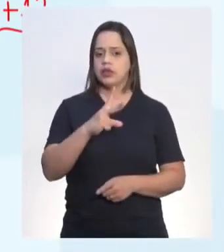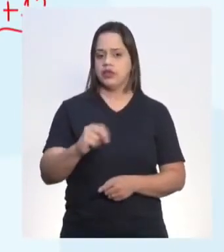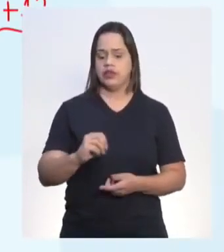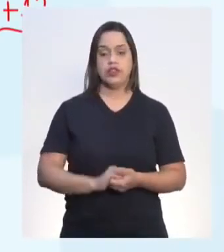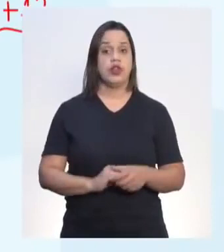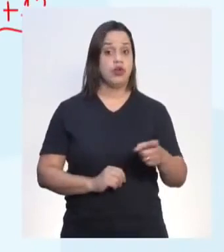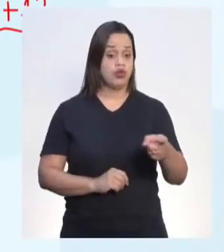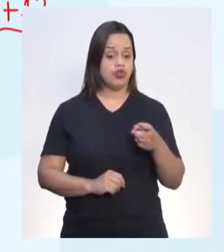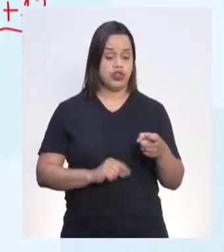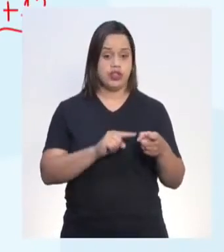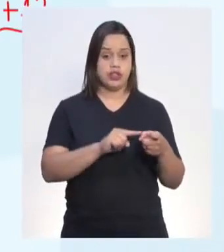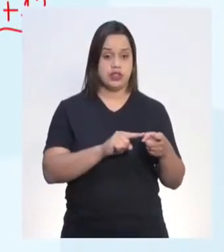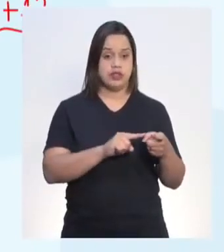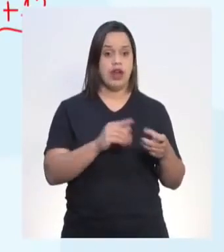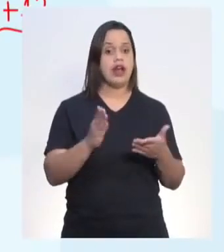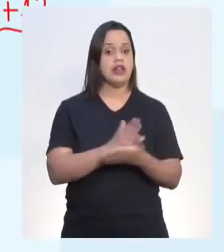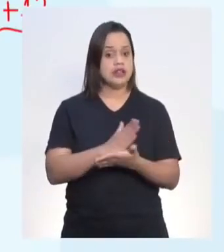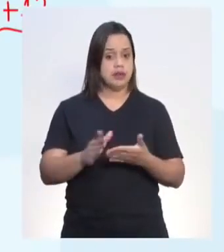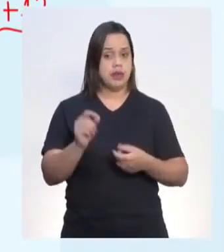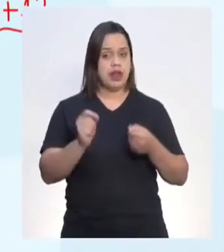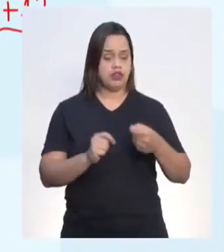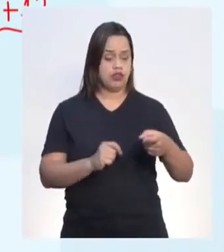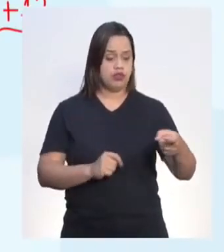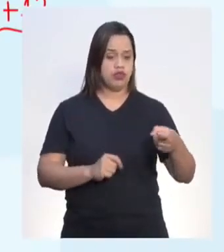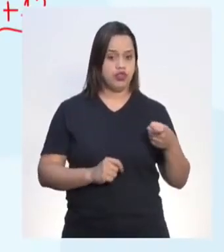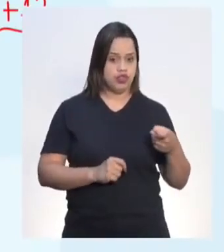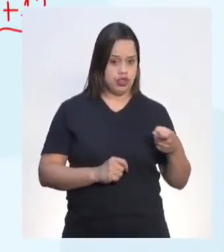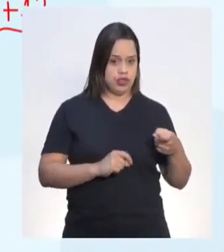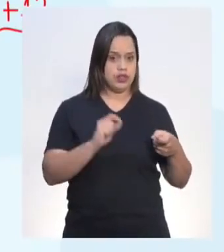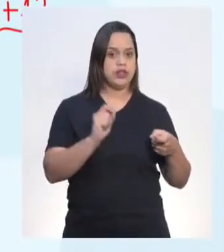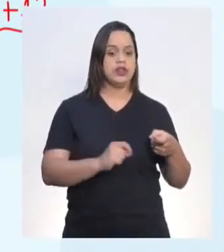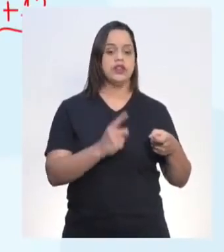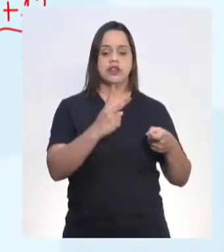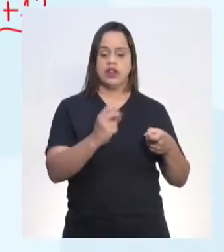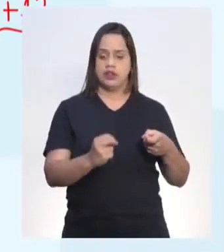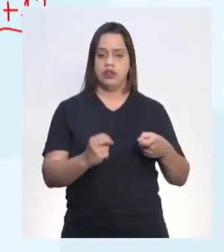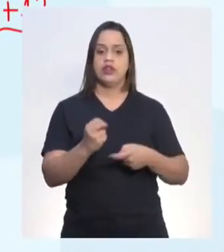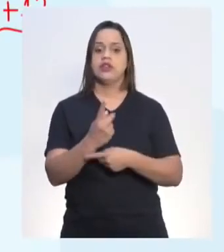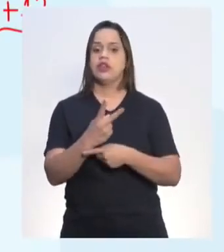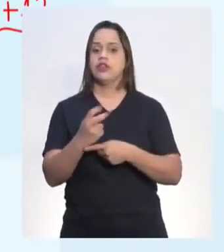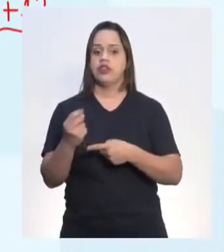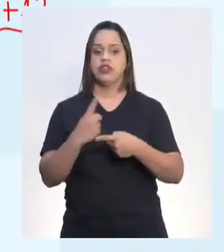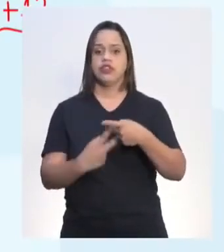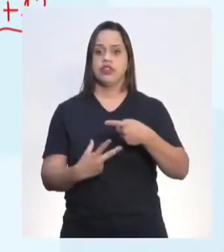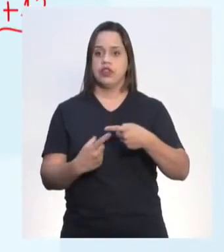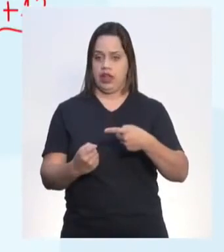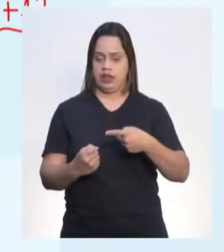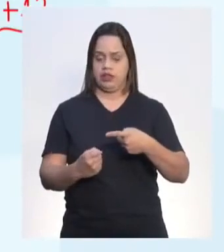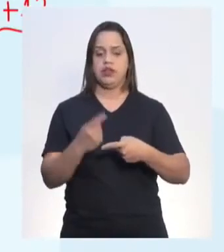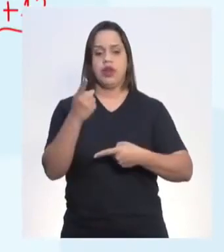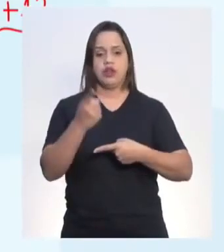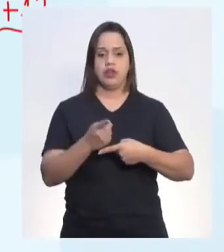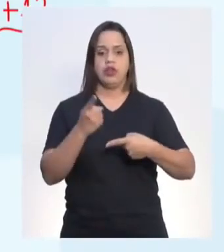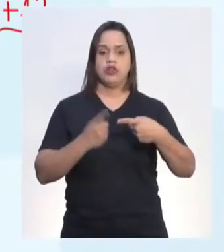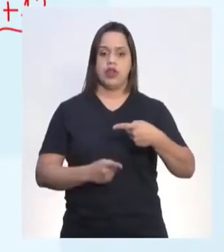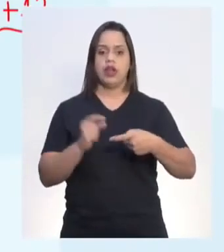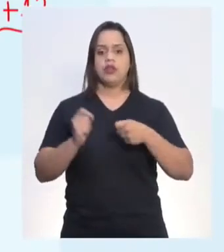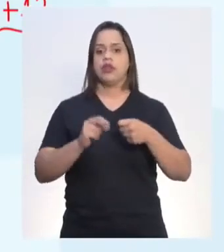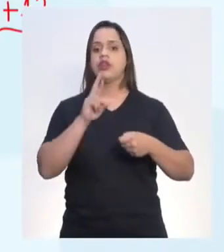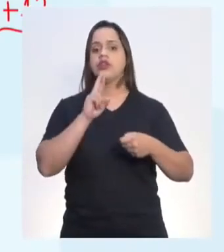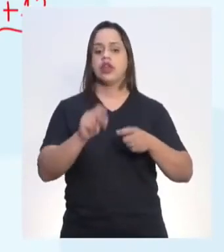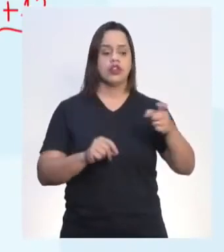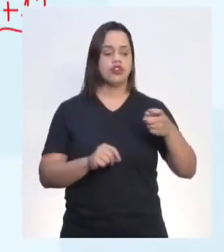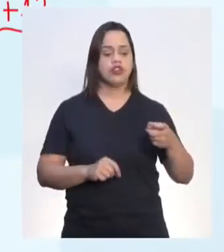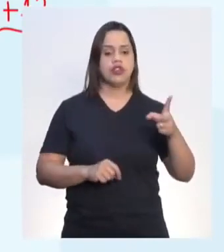ser igual a 120 dividido por 10. Dividir por 10 é cortar o zero, né? E é fácil. X